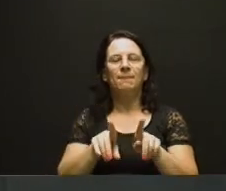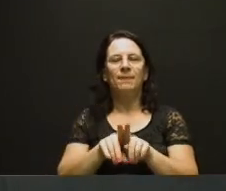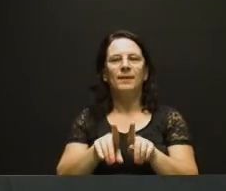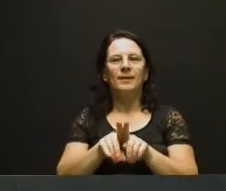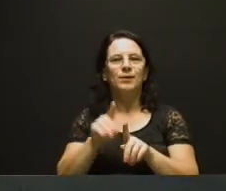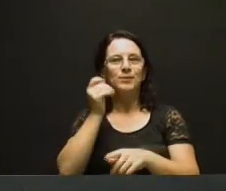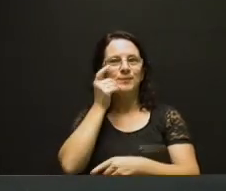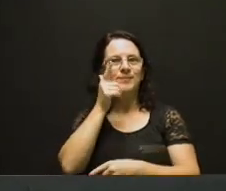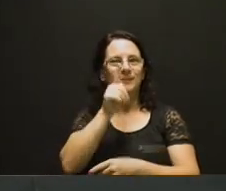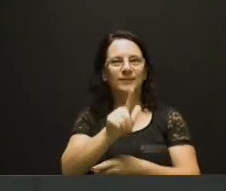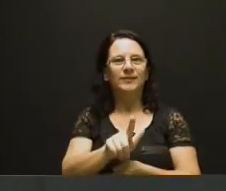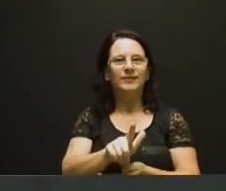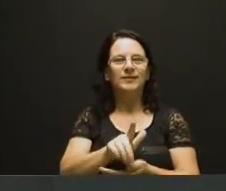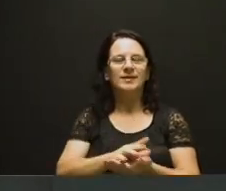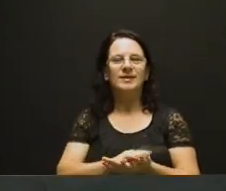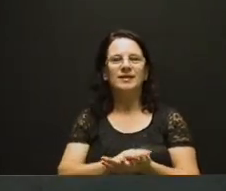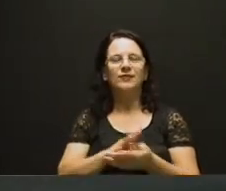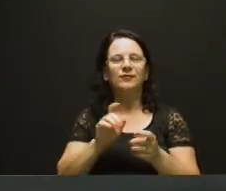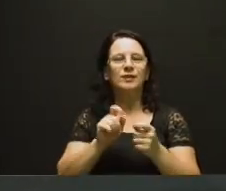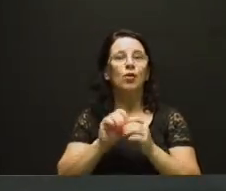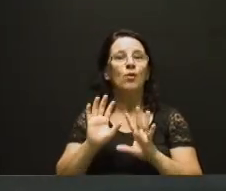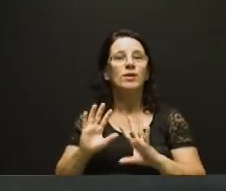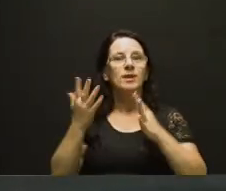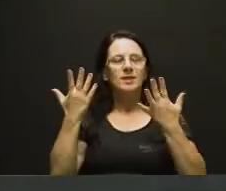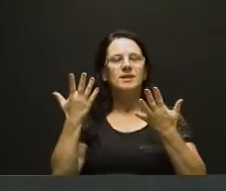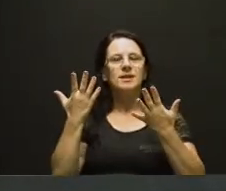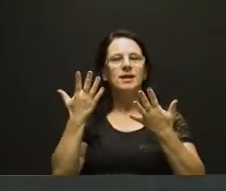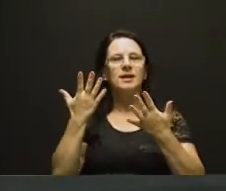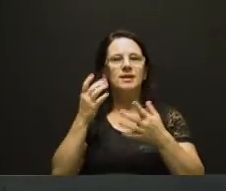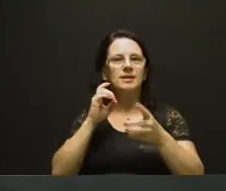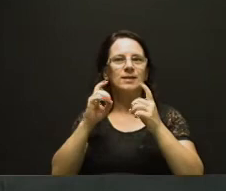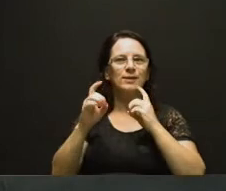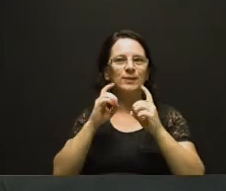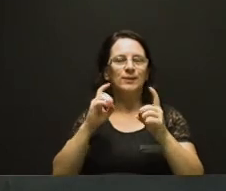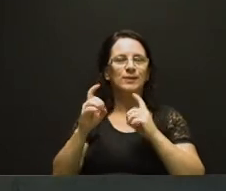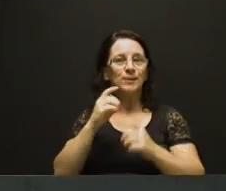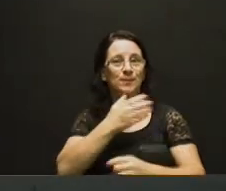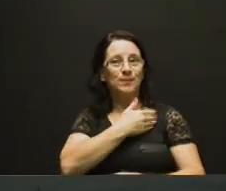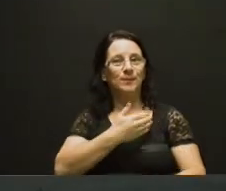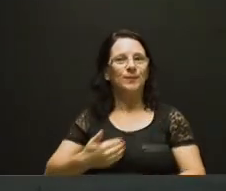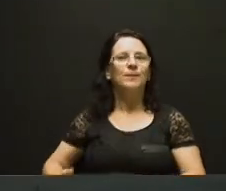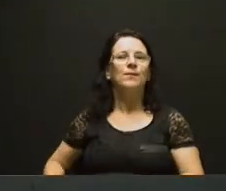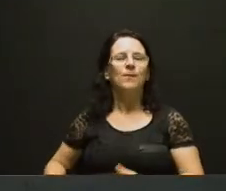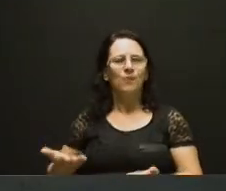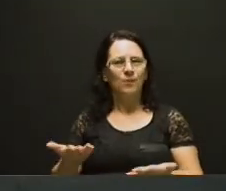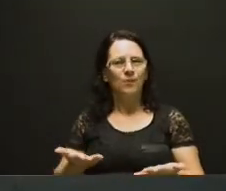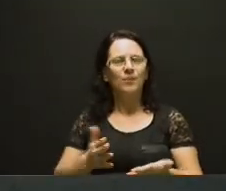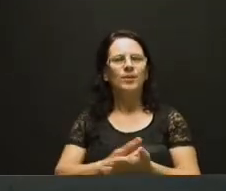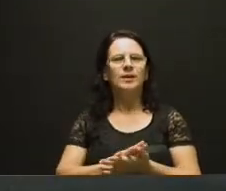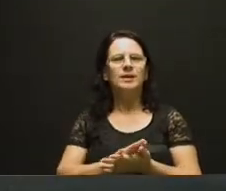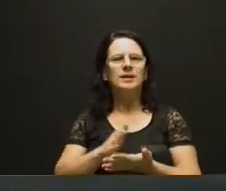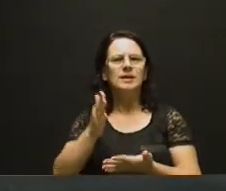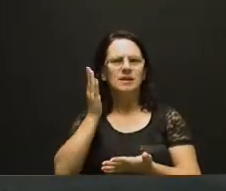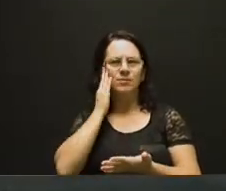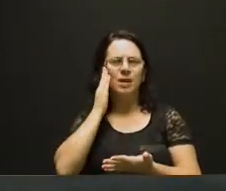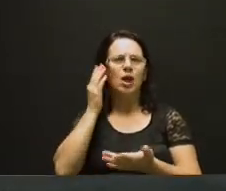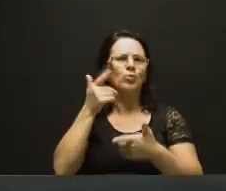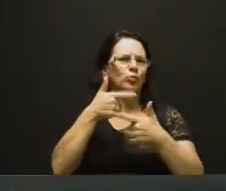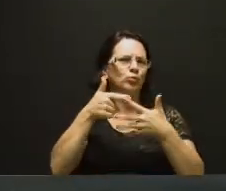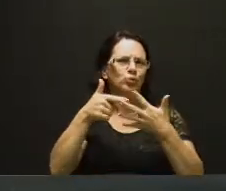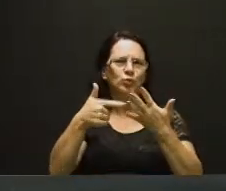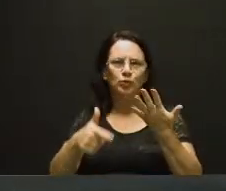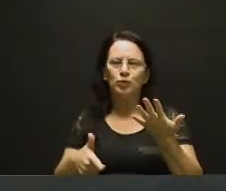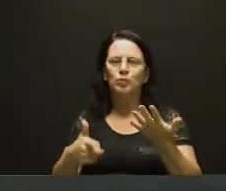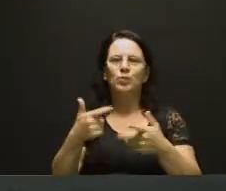conseguido fazer acontecer essa audiência pública porque é de grande valia a gente sabe dos problemas que nós enfrentamos